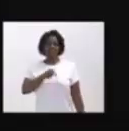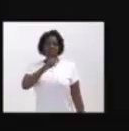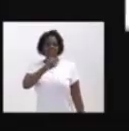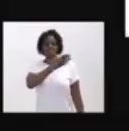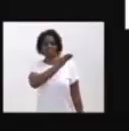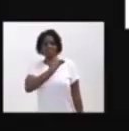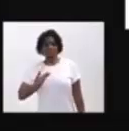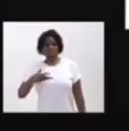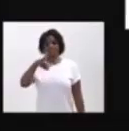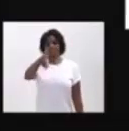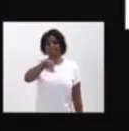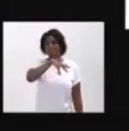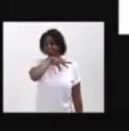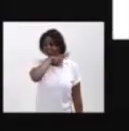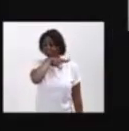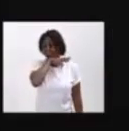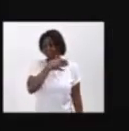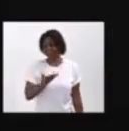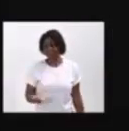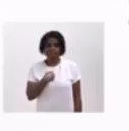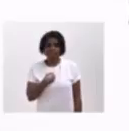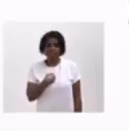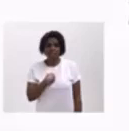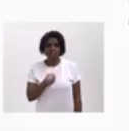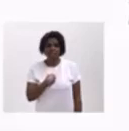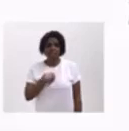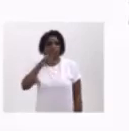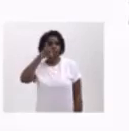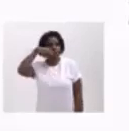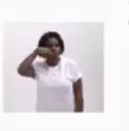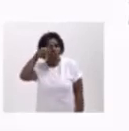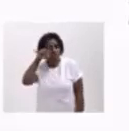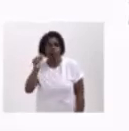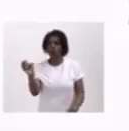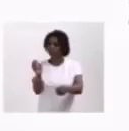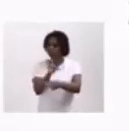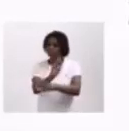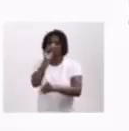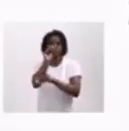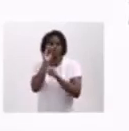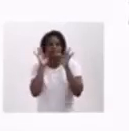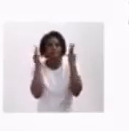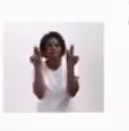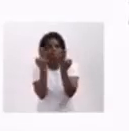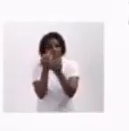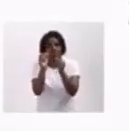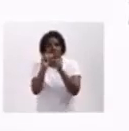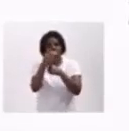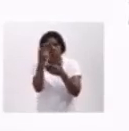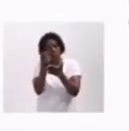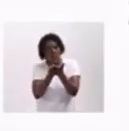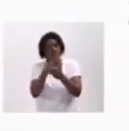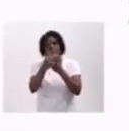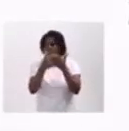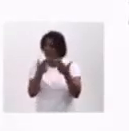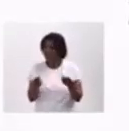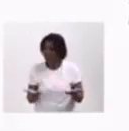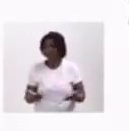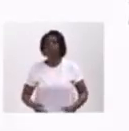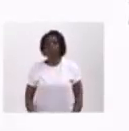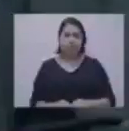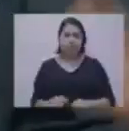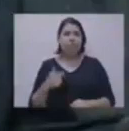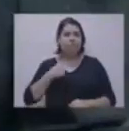você. Se não governar para você, não serve. Me preparei 25 anos para governar o Rio e botar para funcionar o que